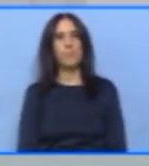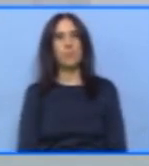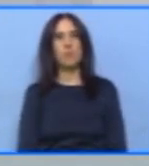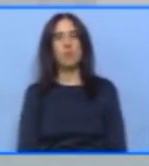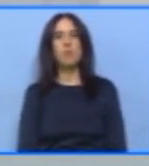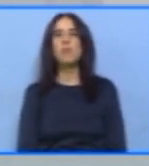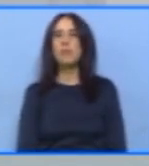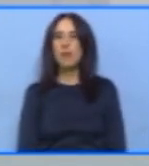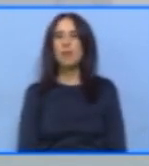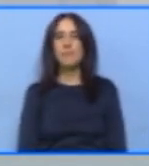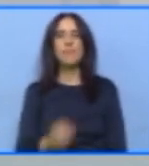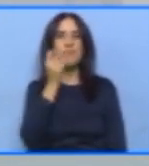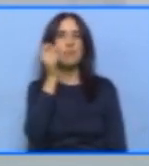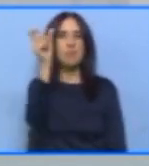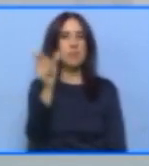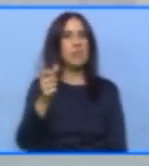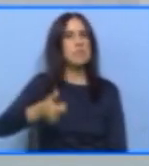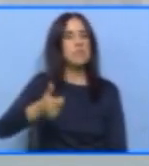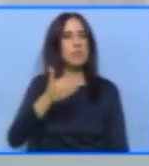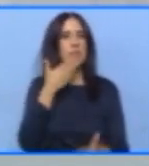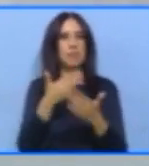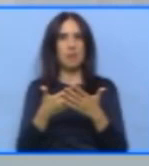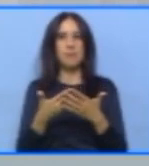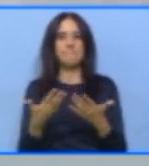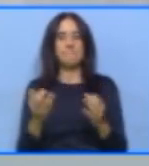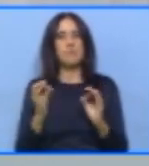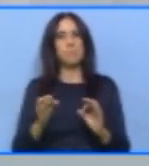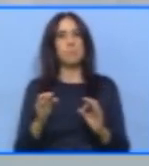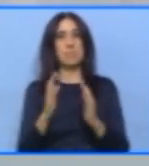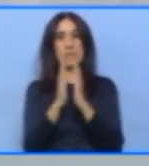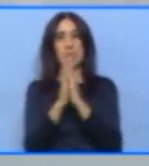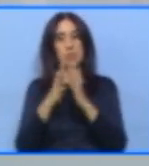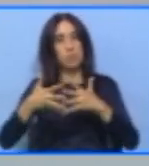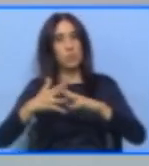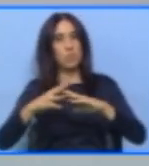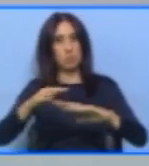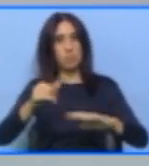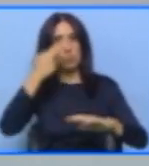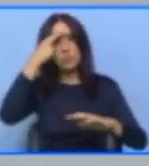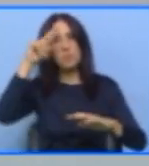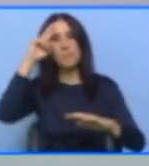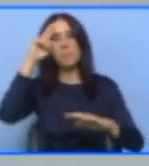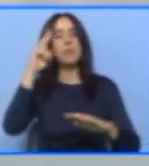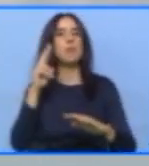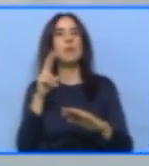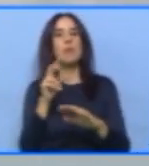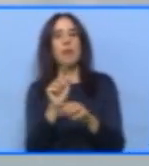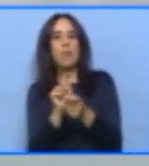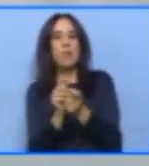Ele foi fundamental, desde logo, para a estruturação da própria Igreja em Moçambique. Deu-lhe uma